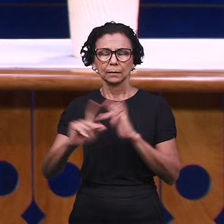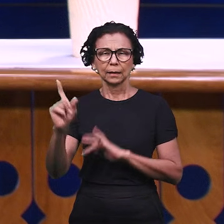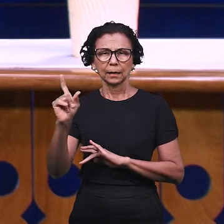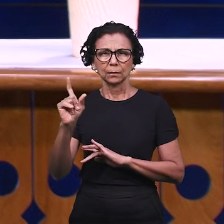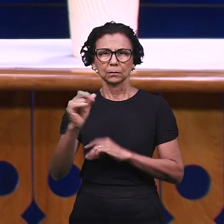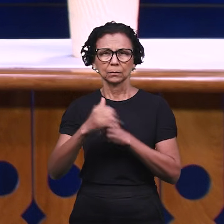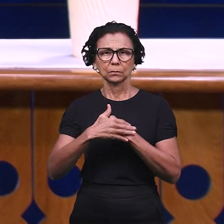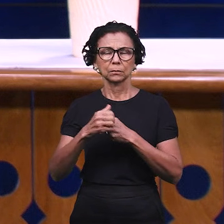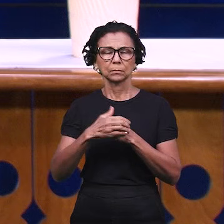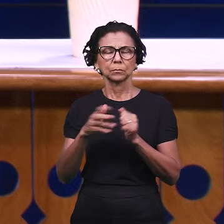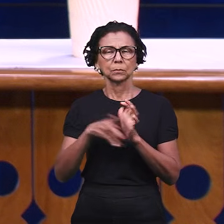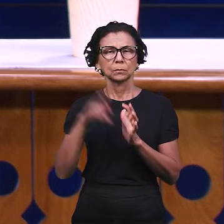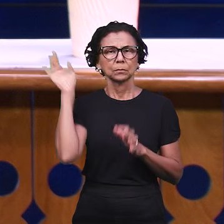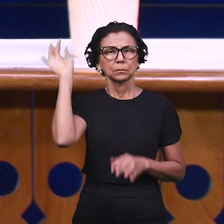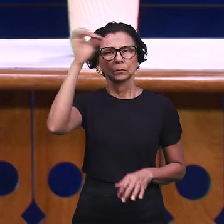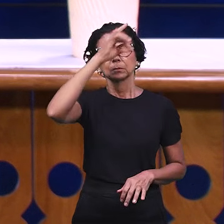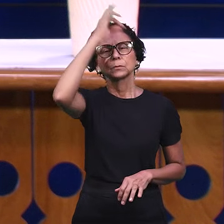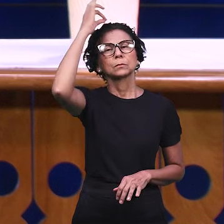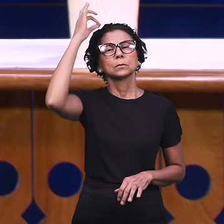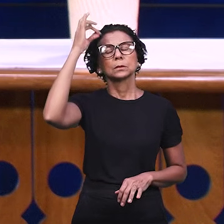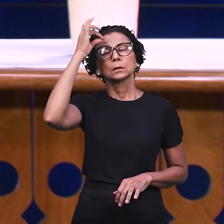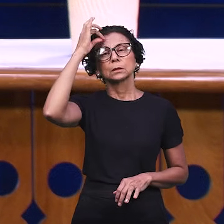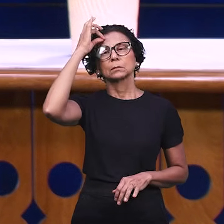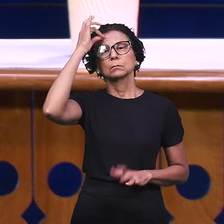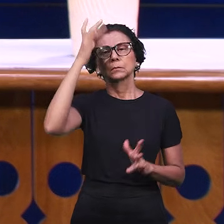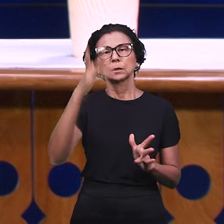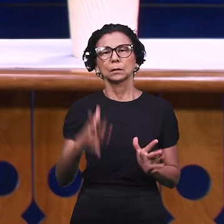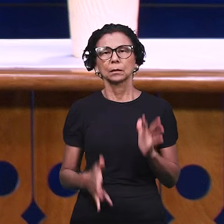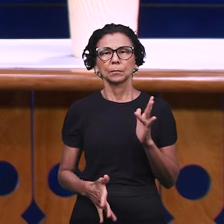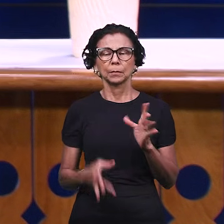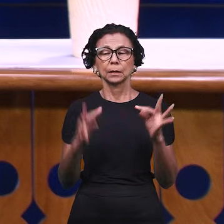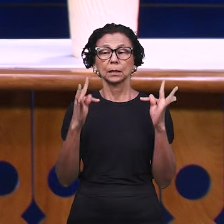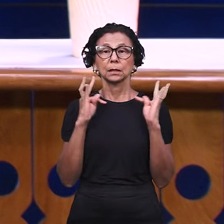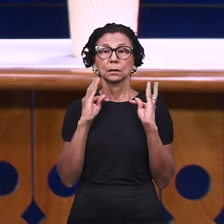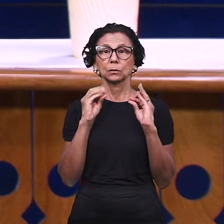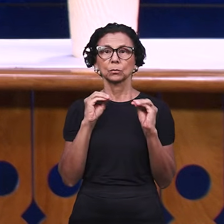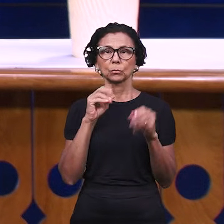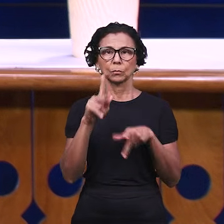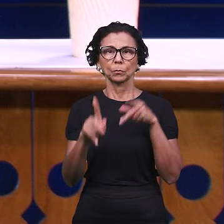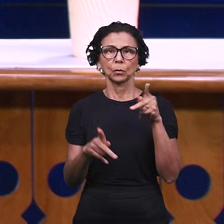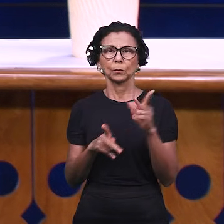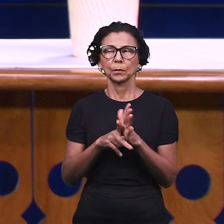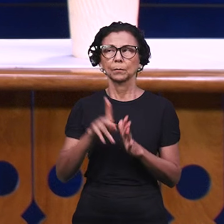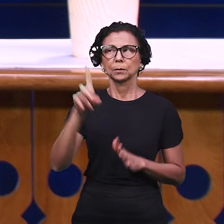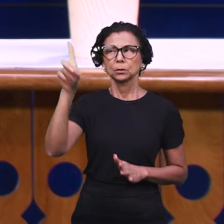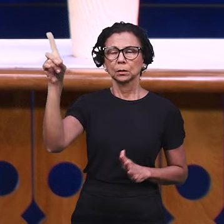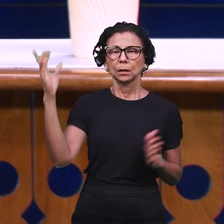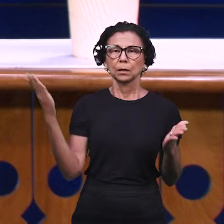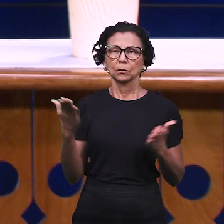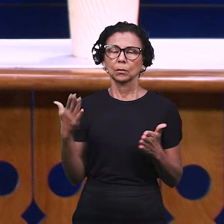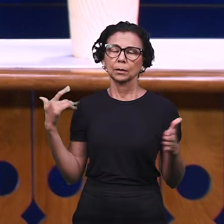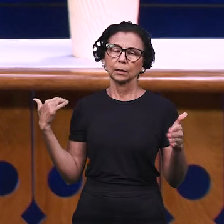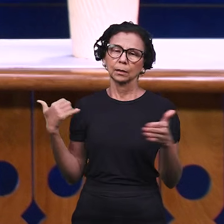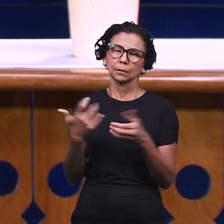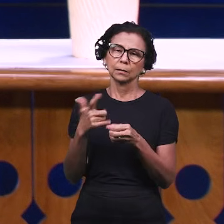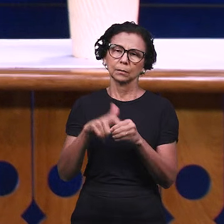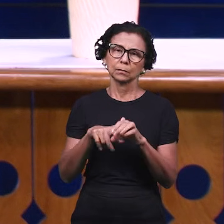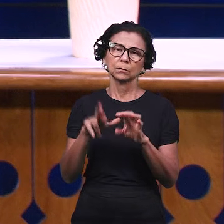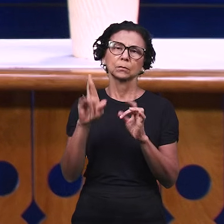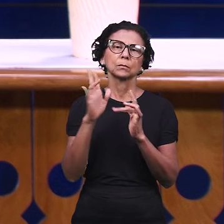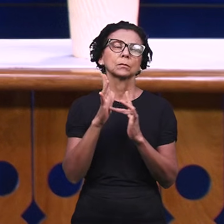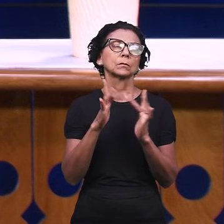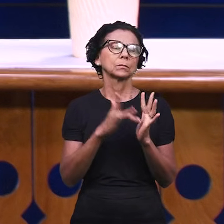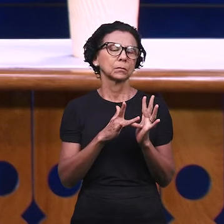santas e eternas consolações do Espírito Santo, sejam com todos vós, amados, todo o povo de Deus, agora e até a